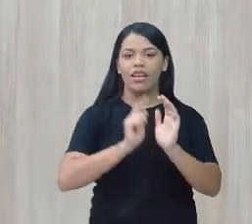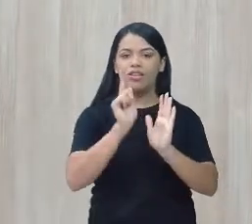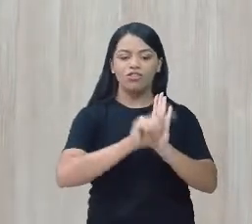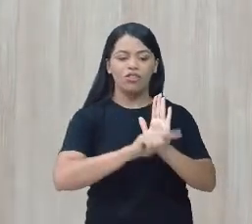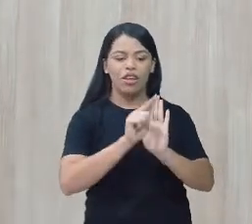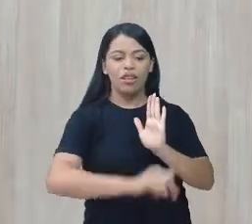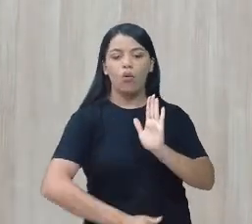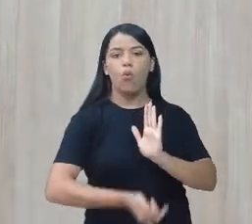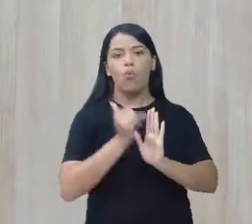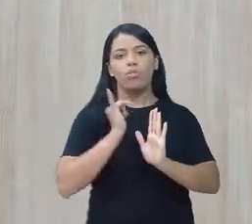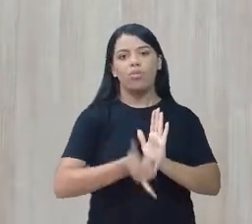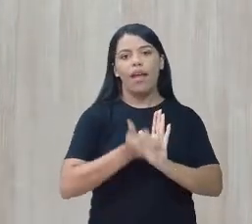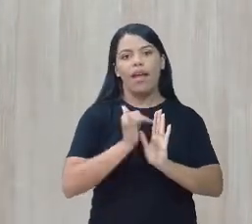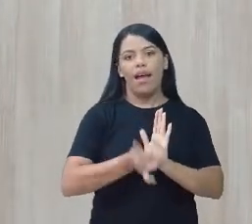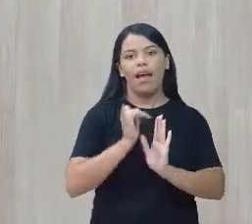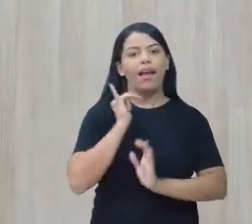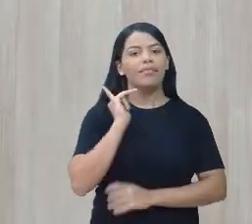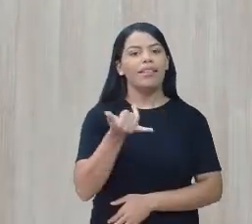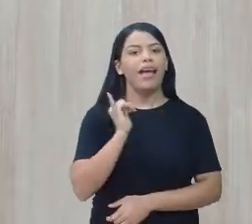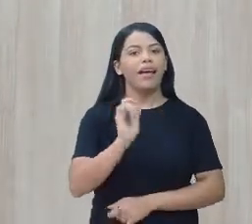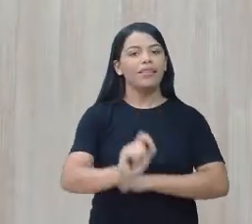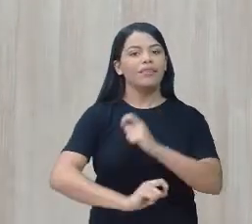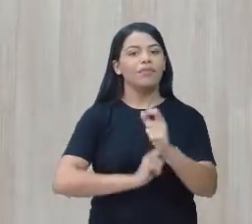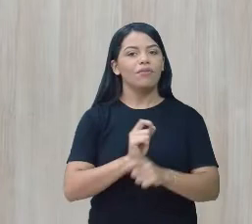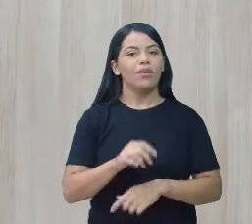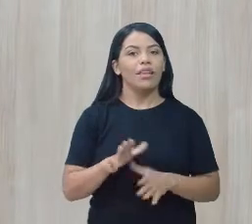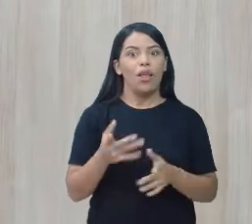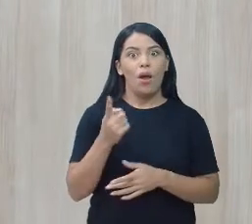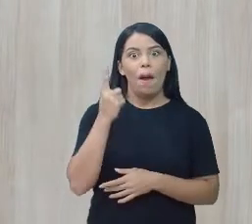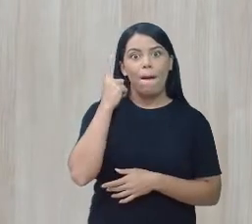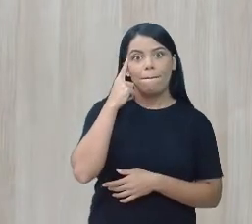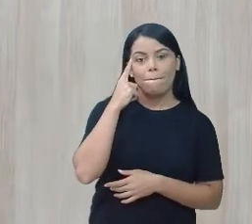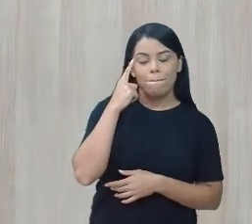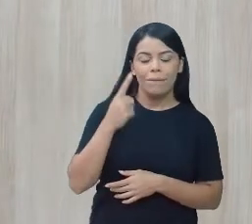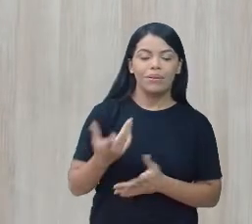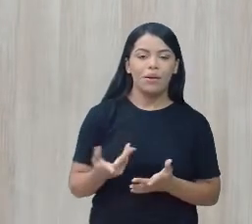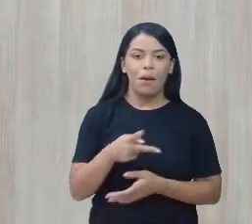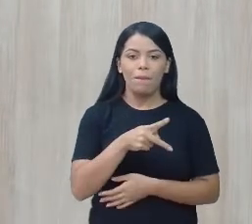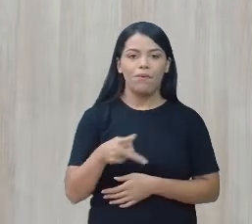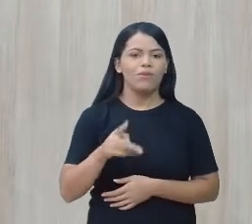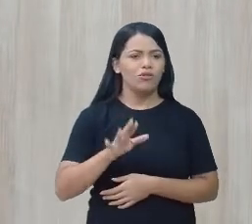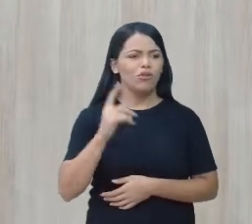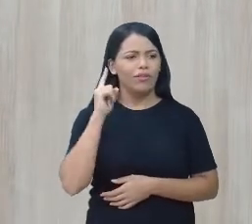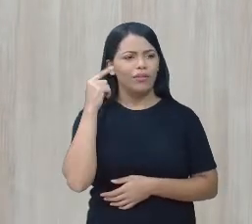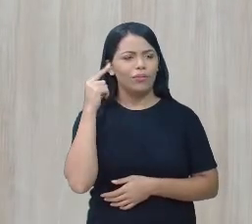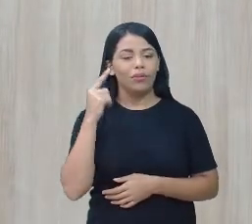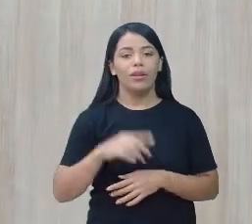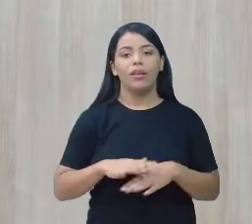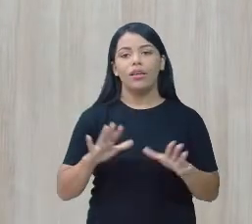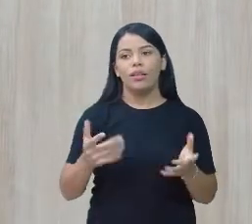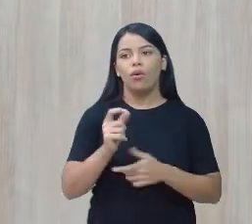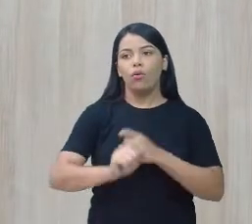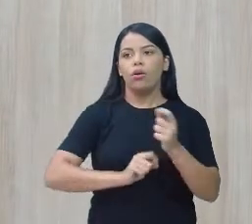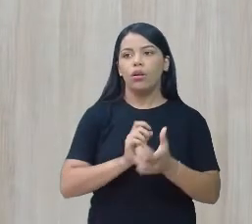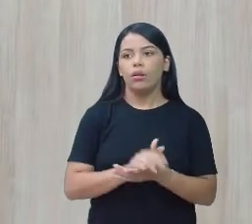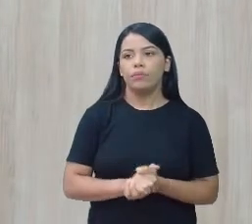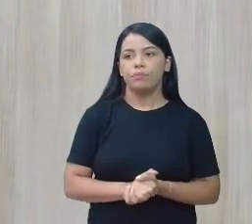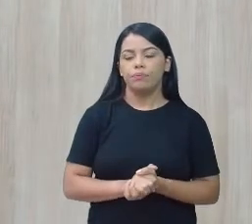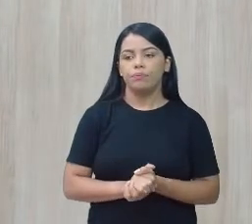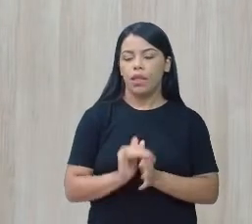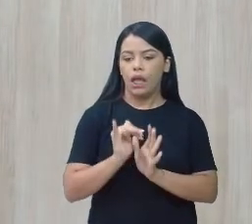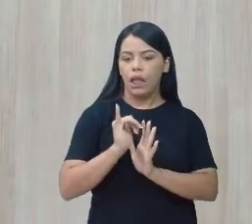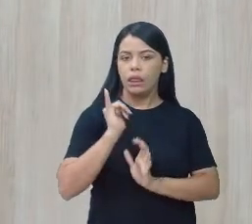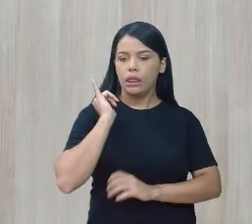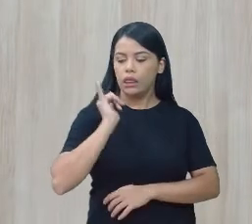que é um gênero textual novo. A professora já tá doida. Que é a narrativa, né? Que é esse gênero textual que a gente tem muito